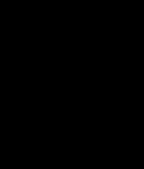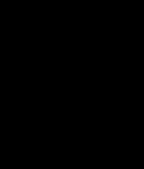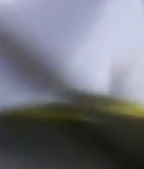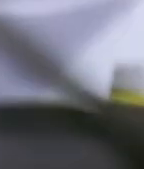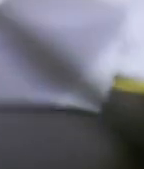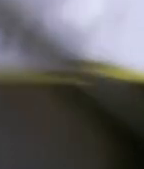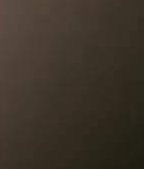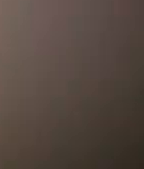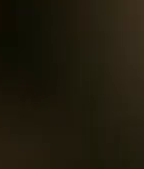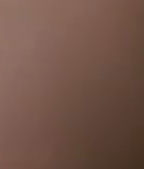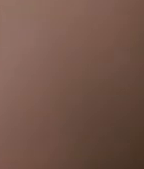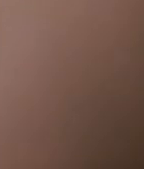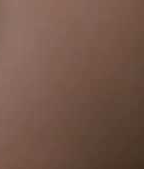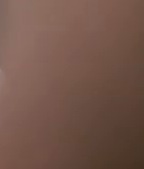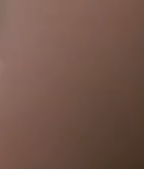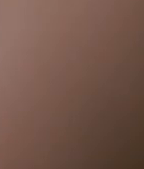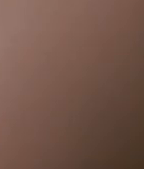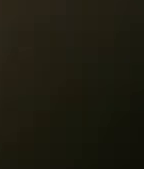E aí